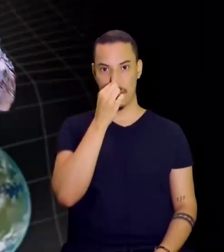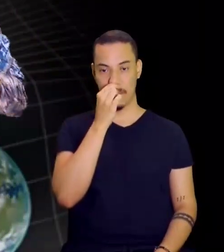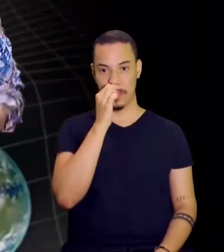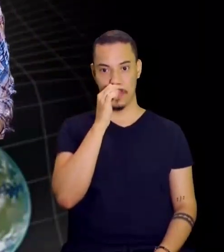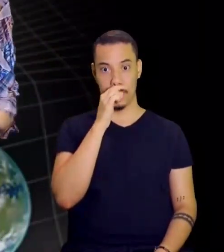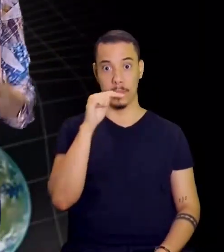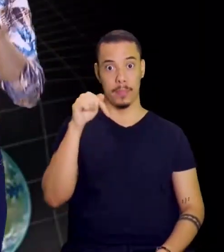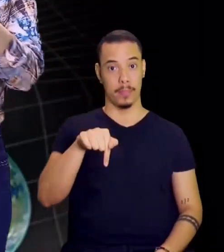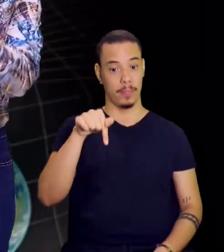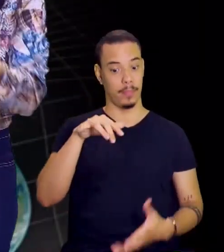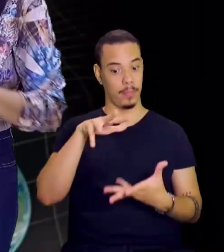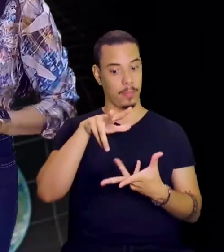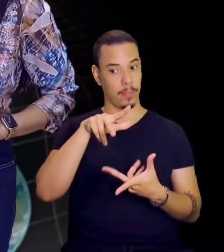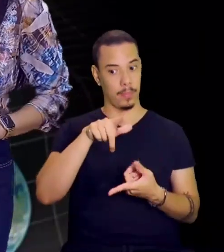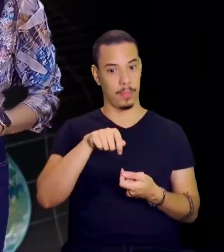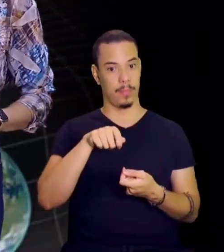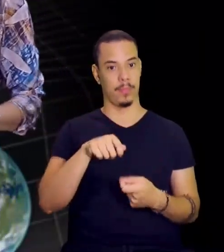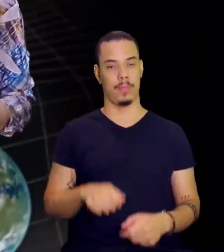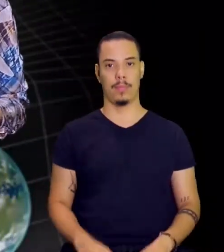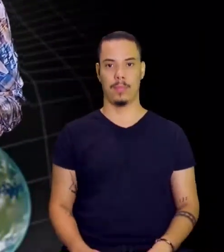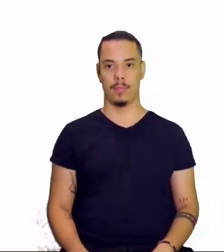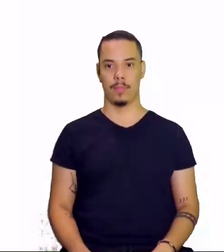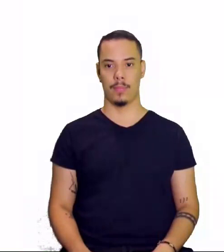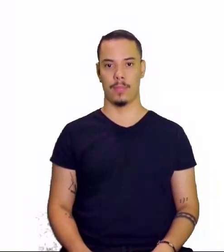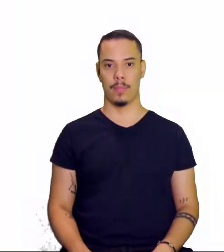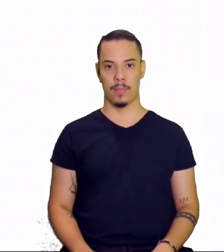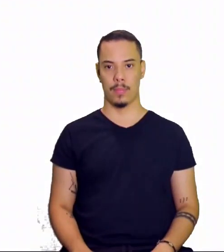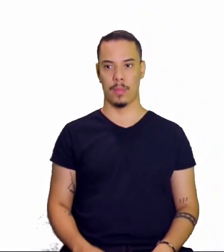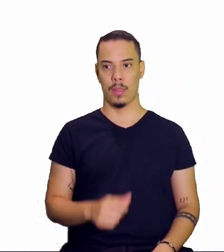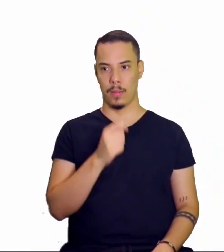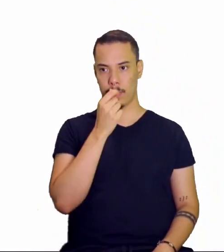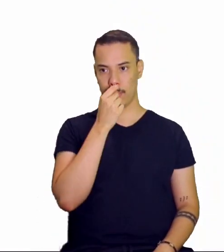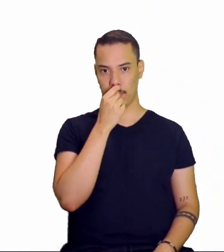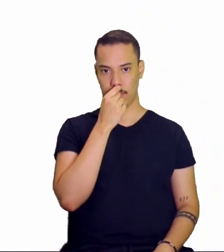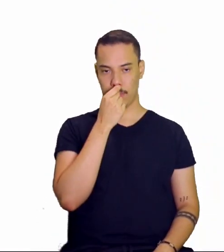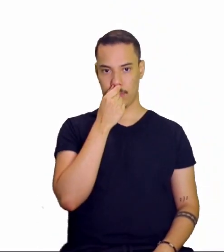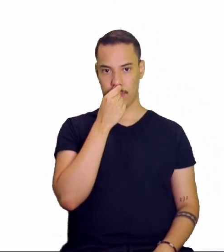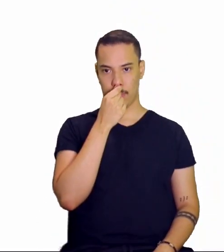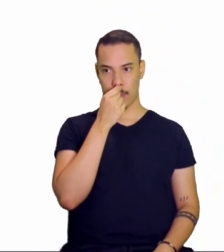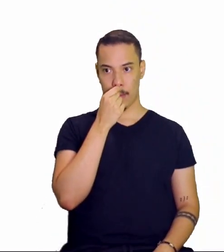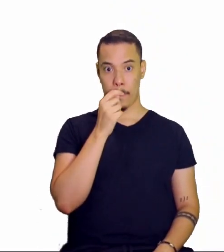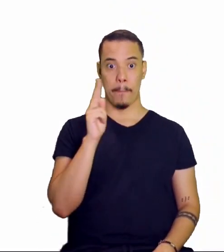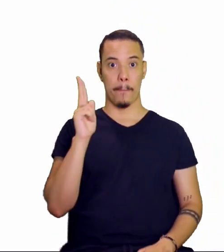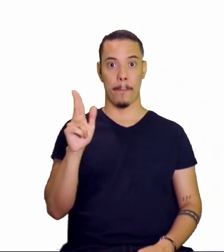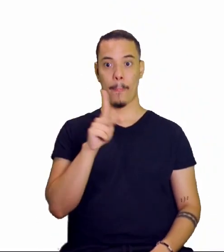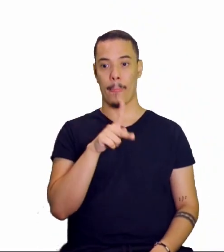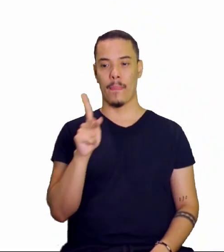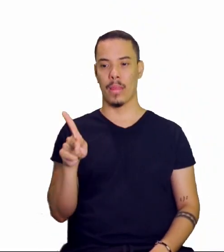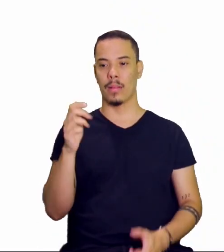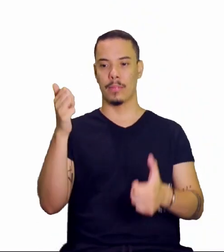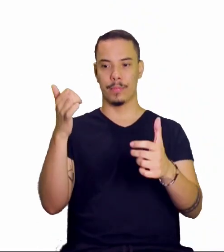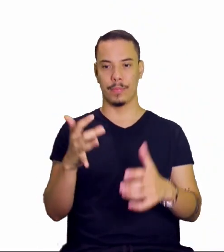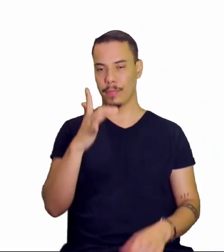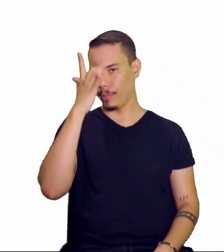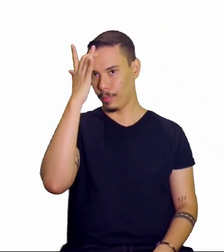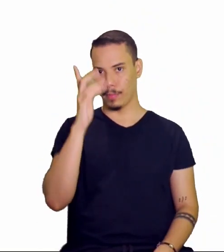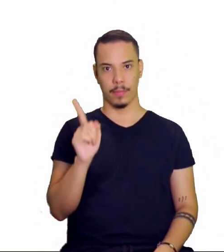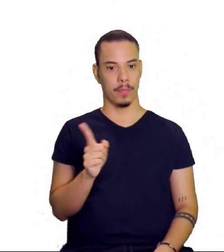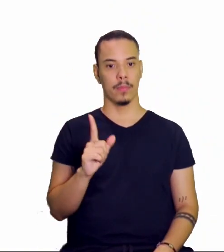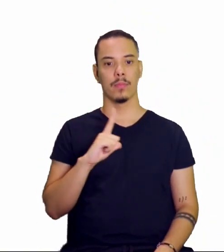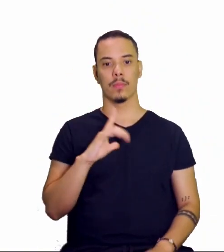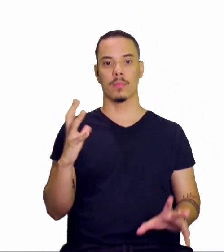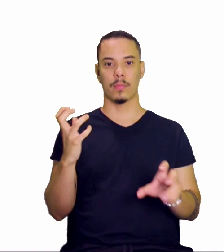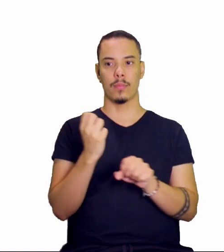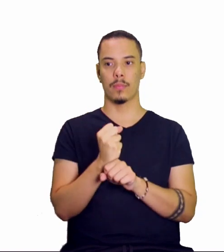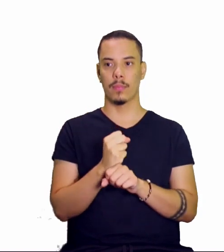dias. Vamos ver aí, pessoal, olha só. Não tem essa facilidade, como o professor falou, que nós temos juntamente com o metro,